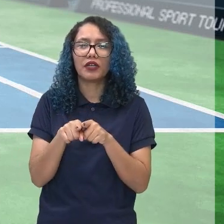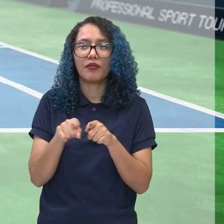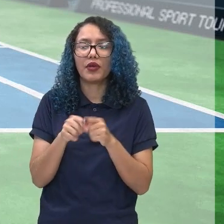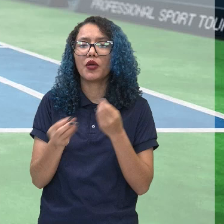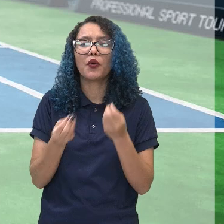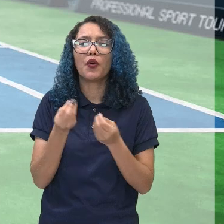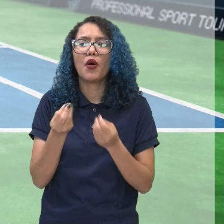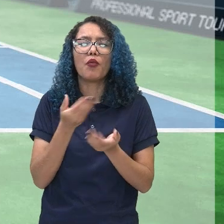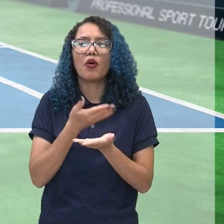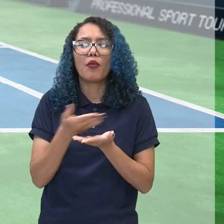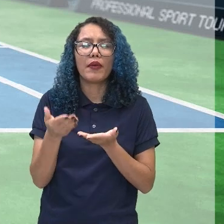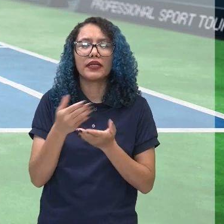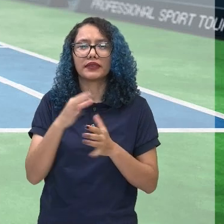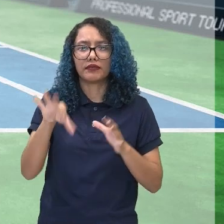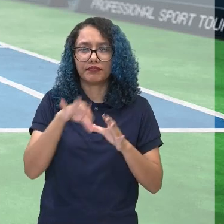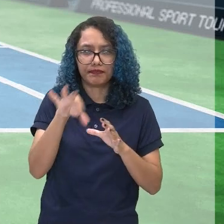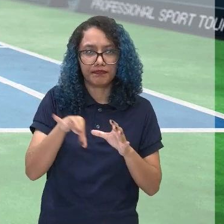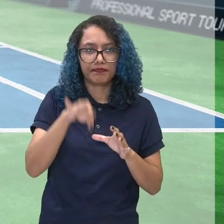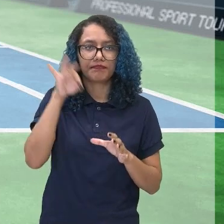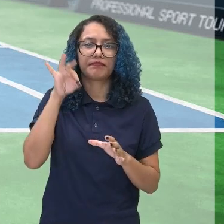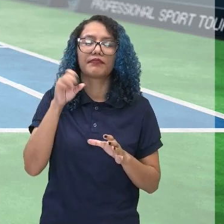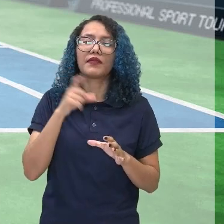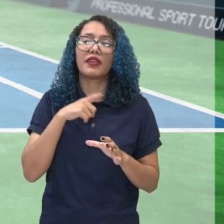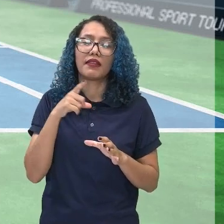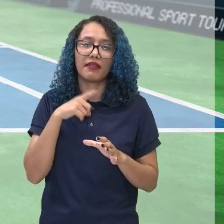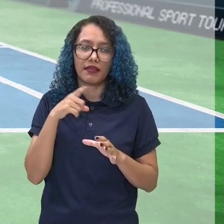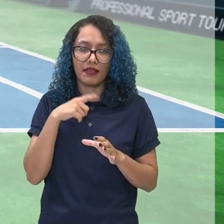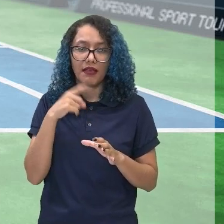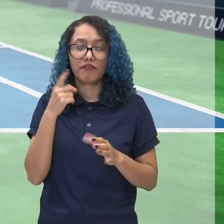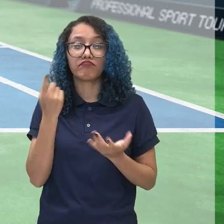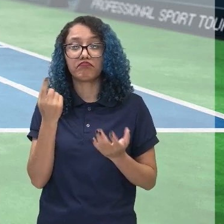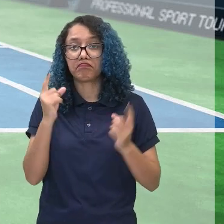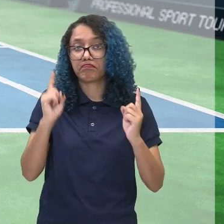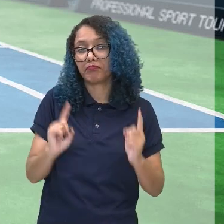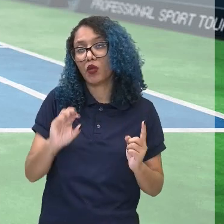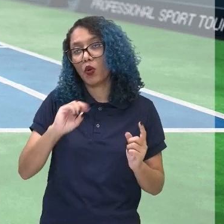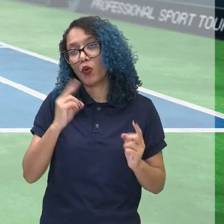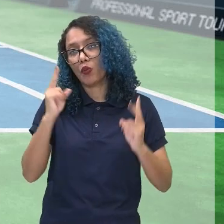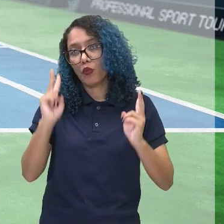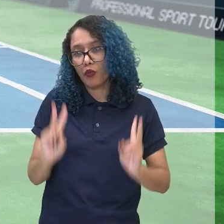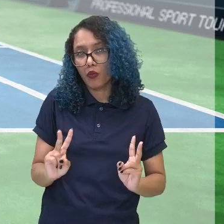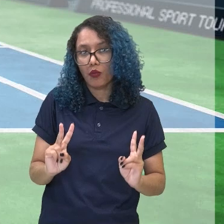vai começar com um sorteio, né, entre os jogadores ou duplas, que